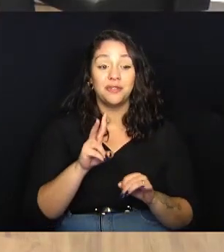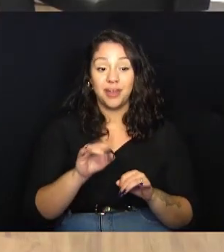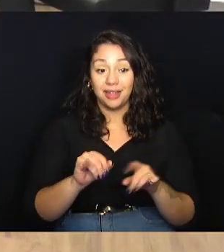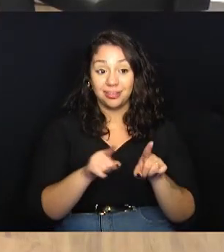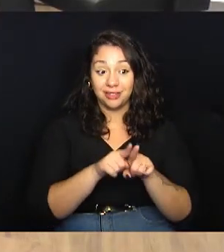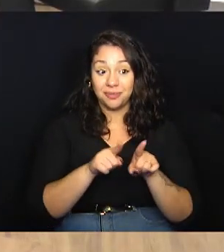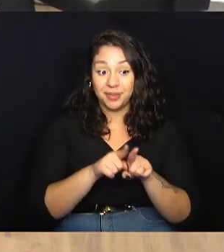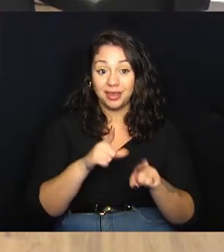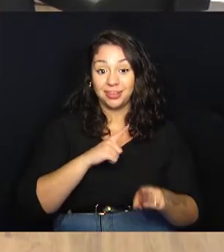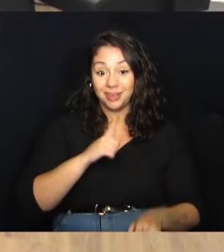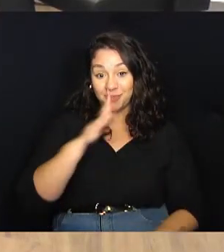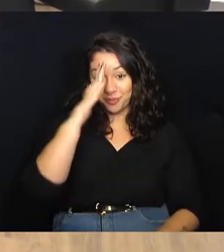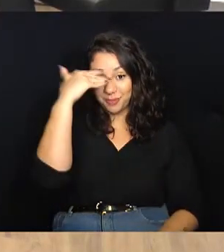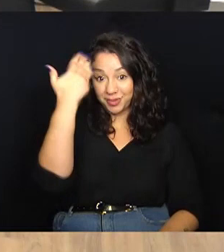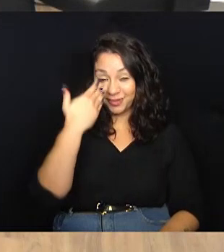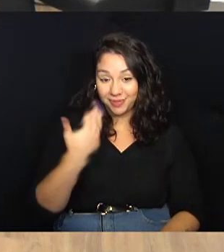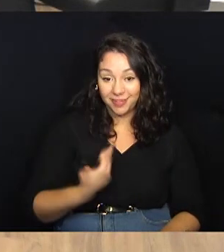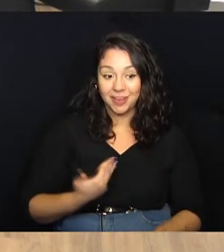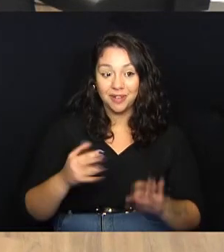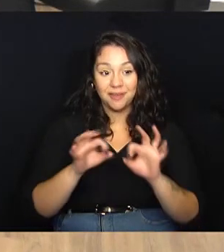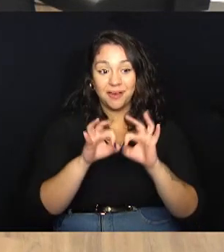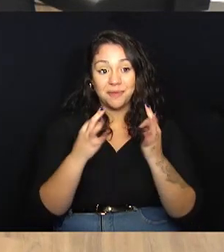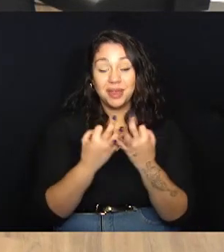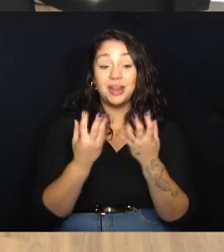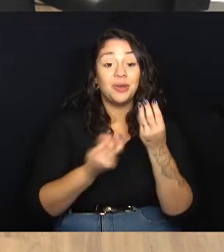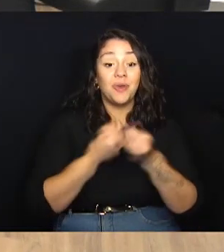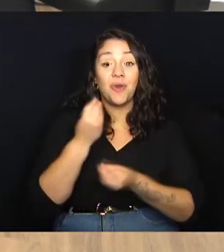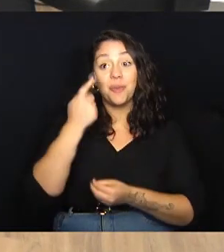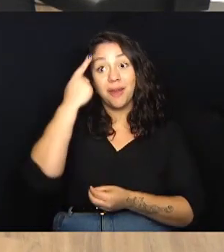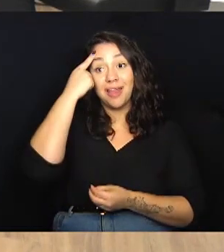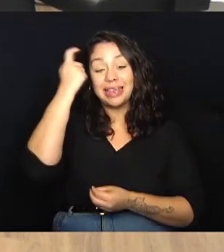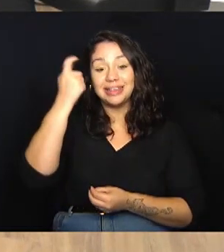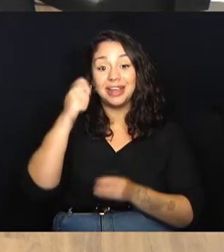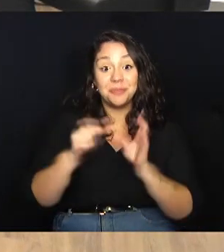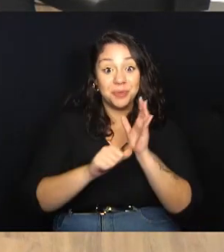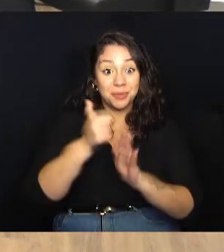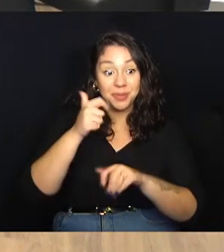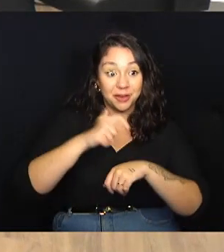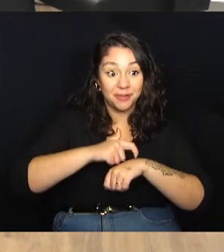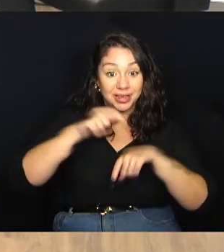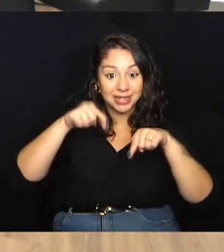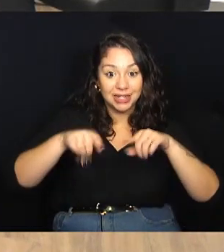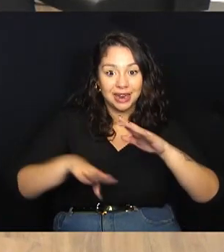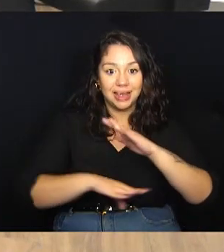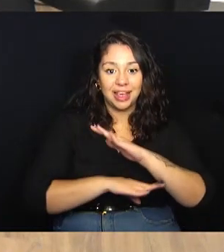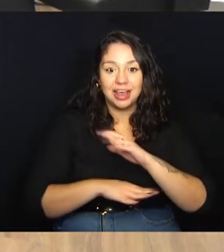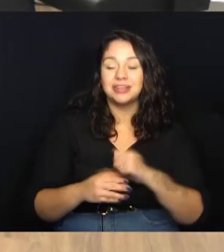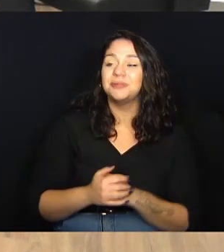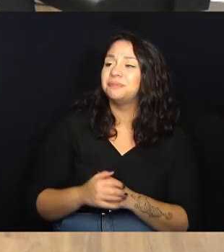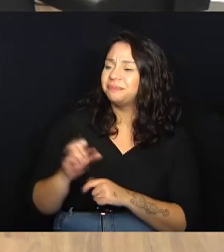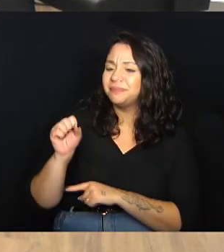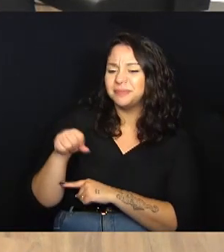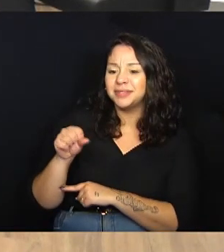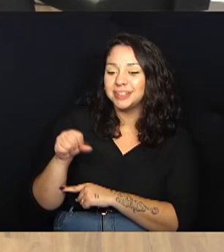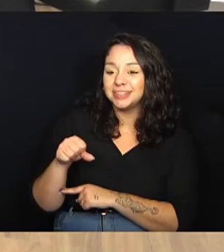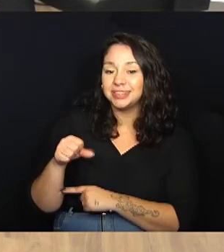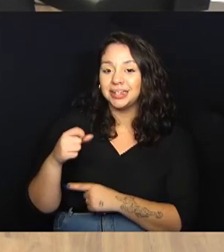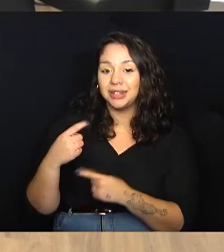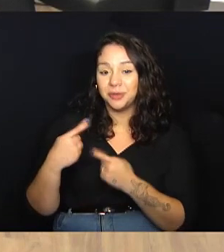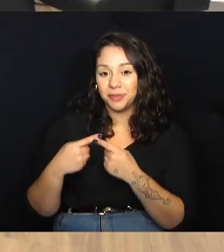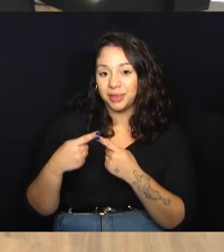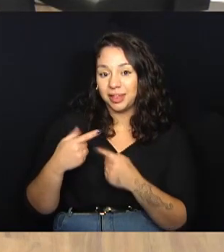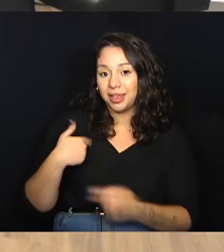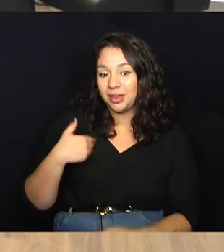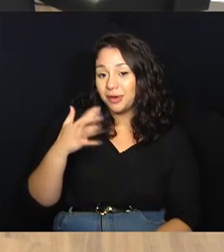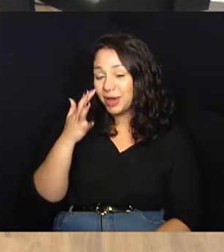uma homenagem a essas famílias. De onde surgiu essa ideia? Vai ser pela primeira vez aqui na casa. Sim, é pela minha admiração mesmo por